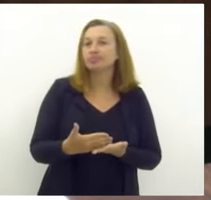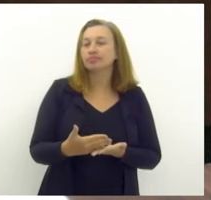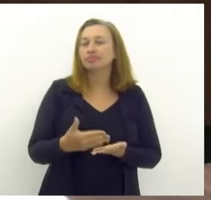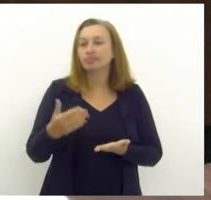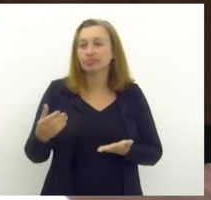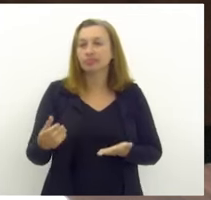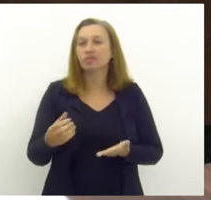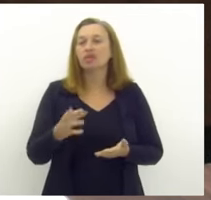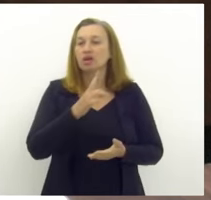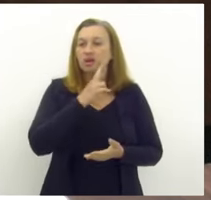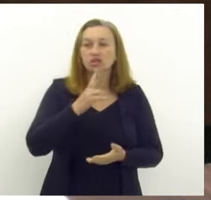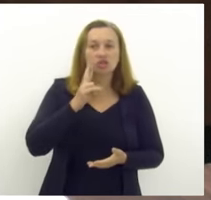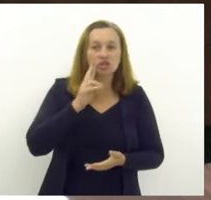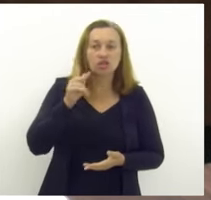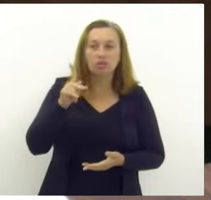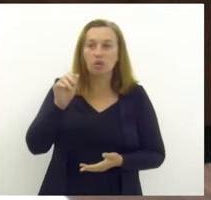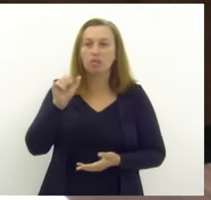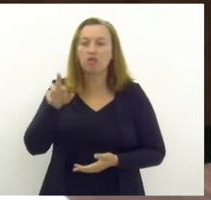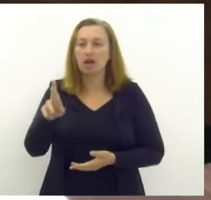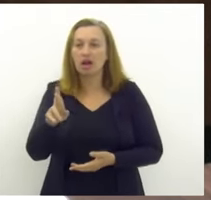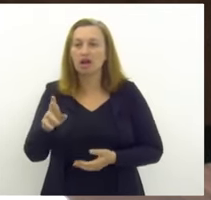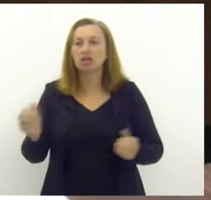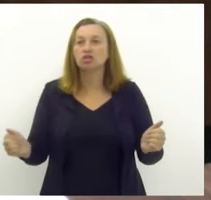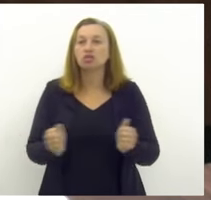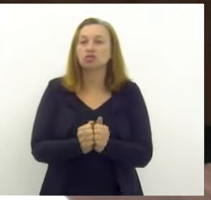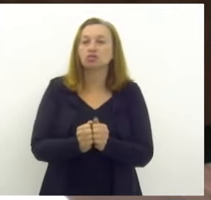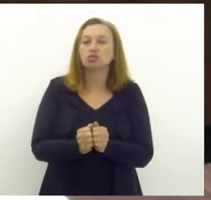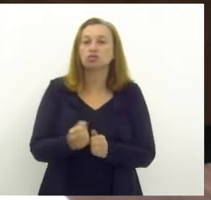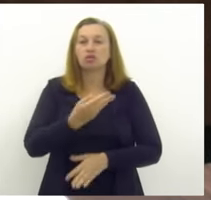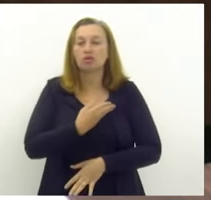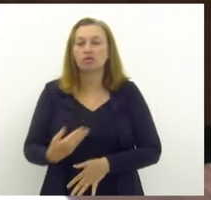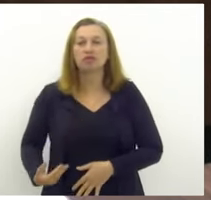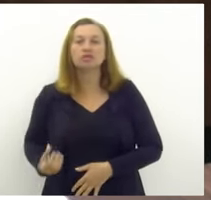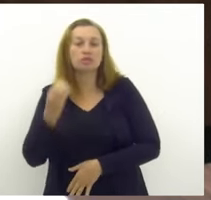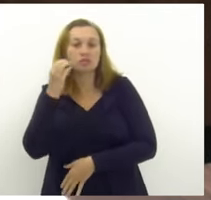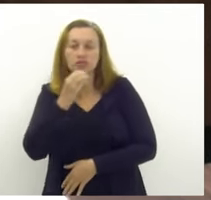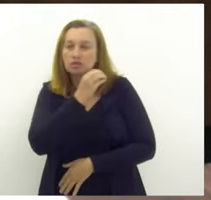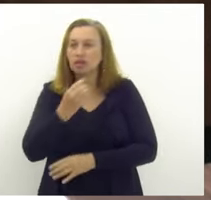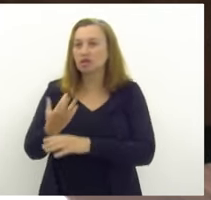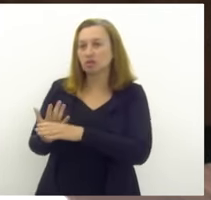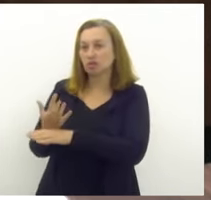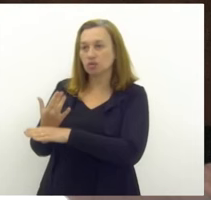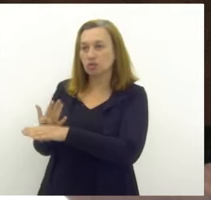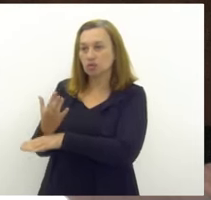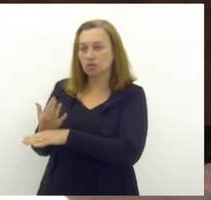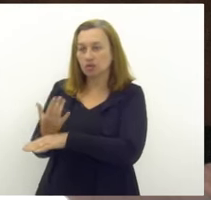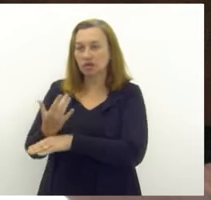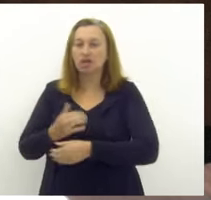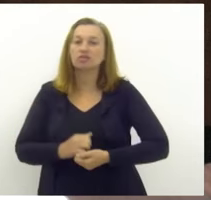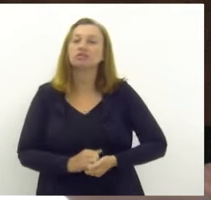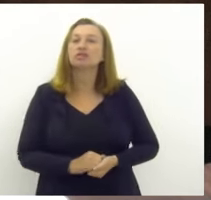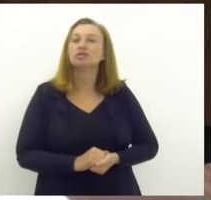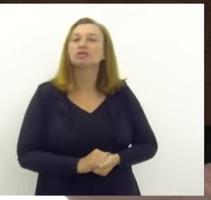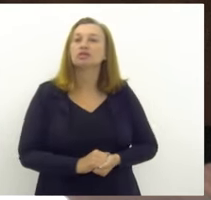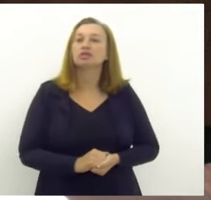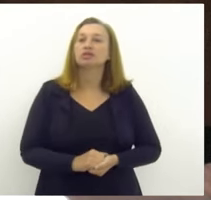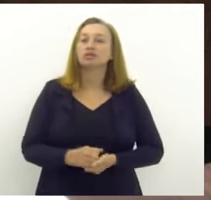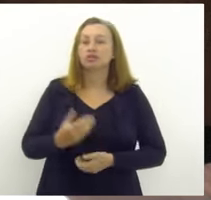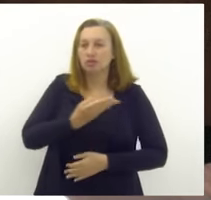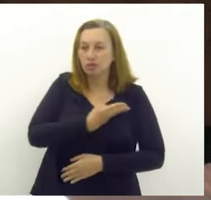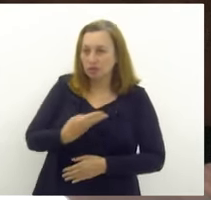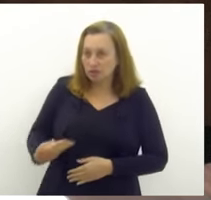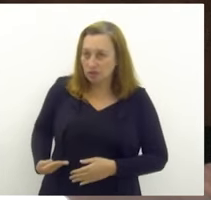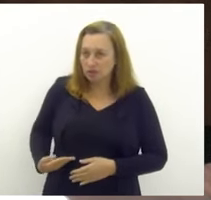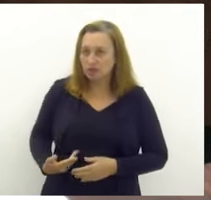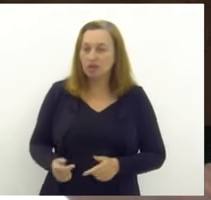restaurante popular junto com o governador Cláudio Castro em Duca de Caxias e o governador Cláudio Castro assim se